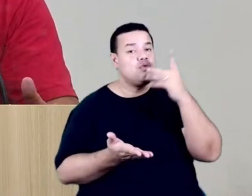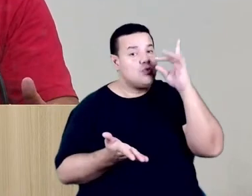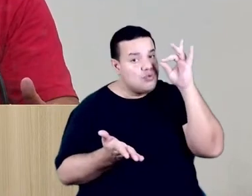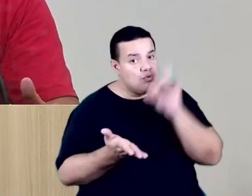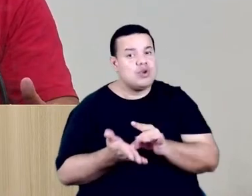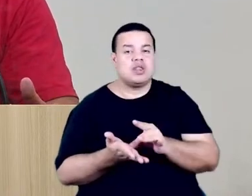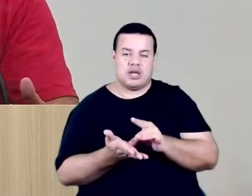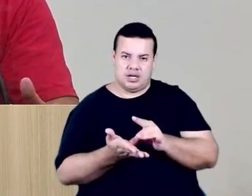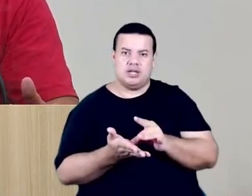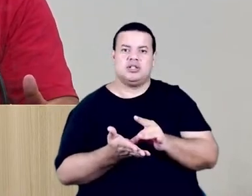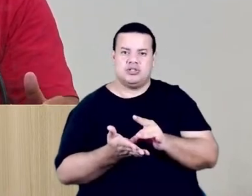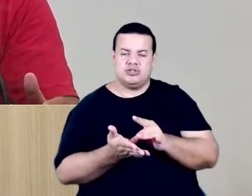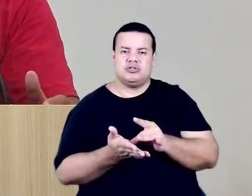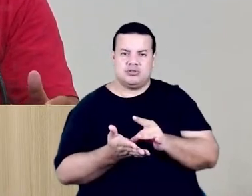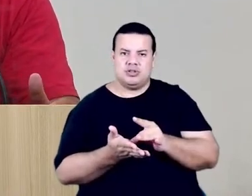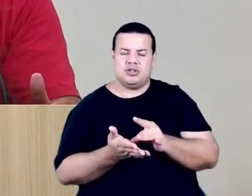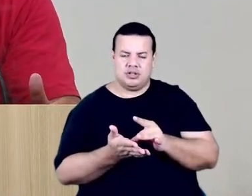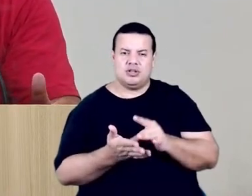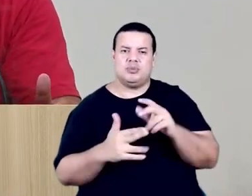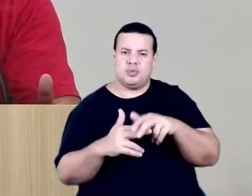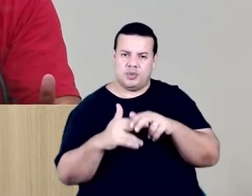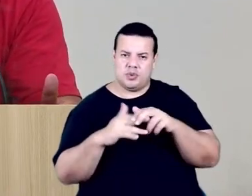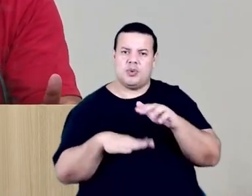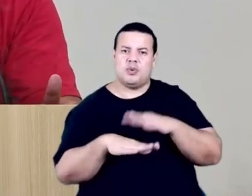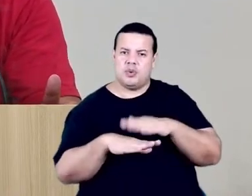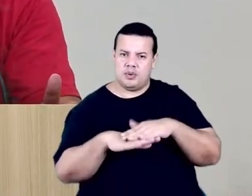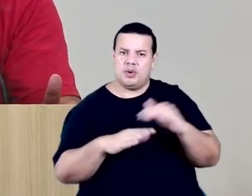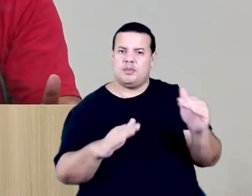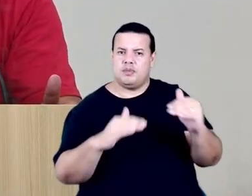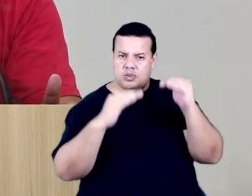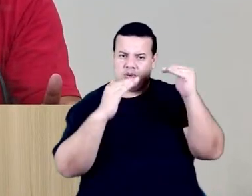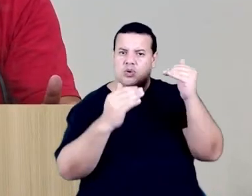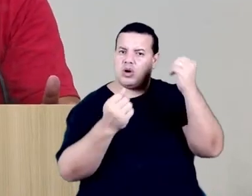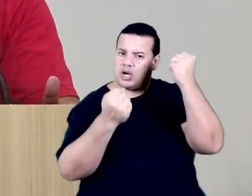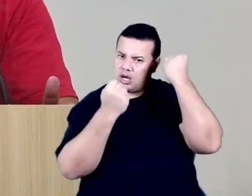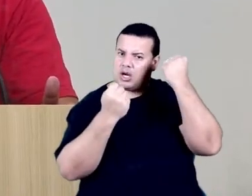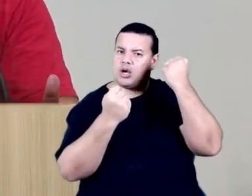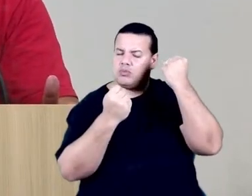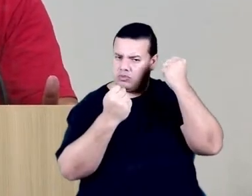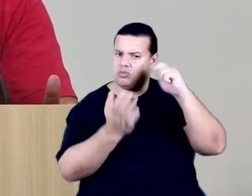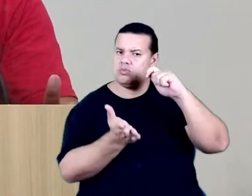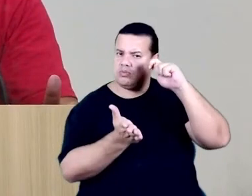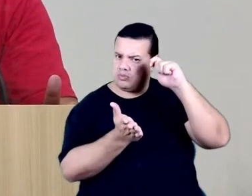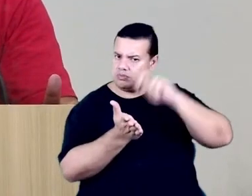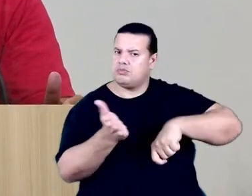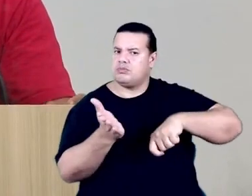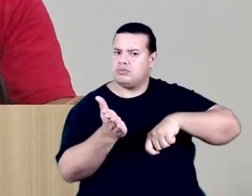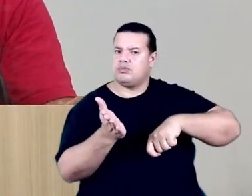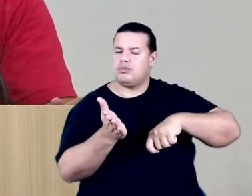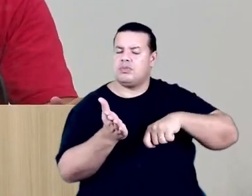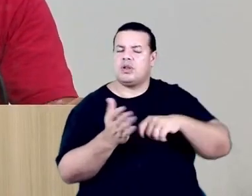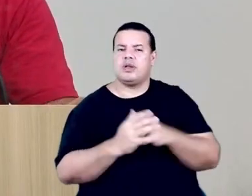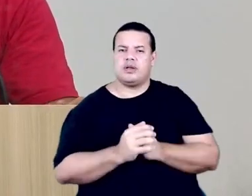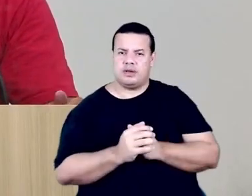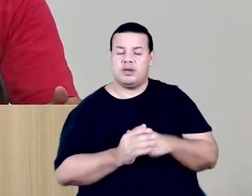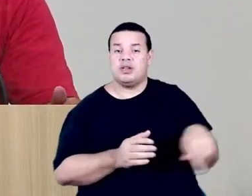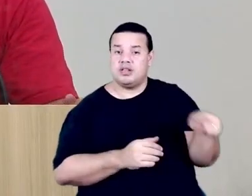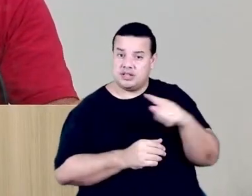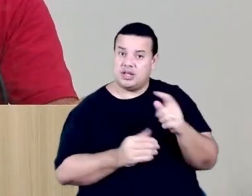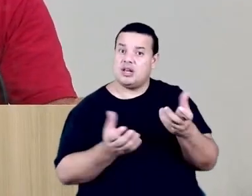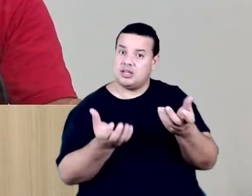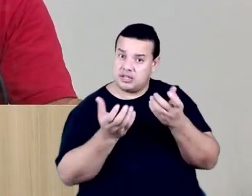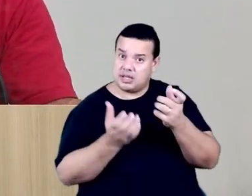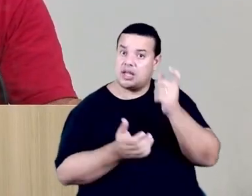parte dessas autoridades que tem o poder de caneta que eles estão a fim de resolver esse